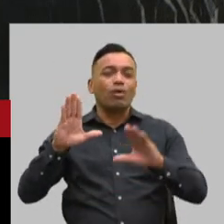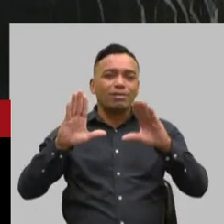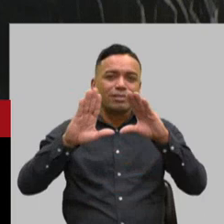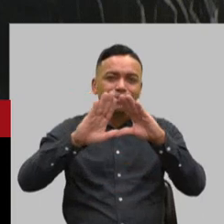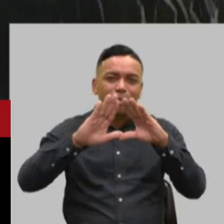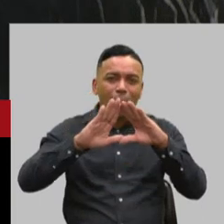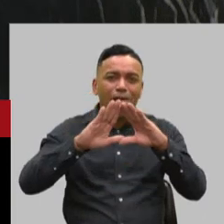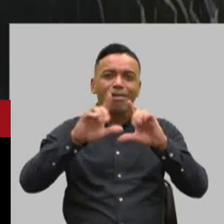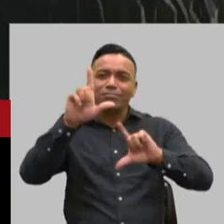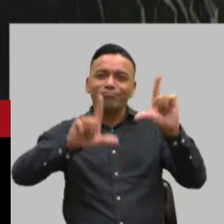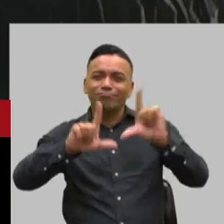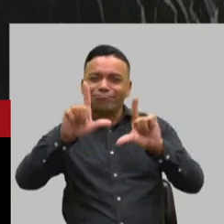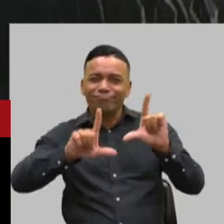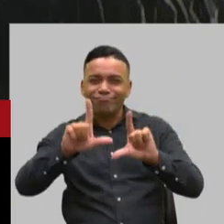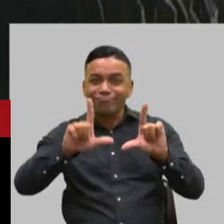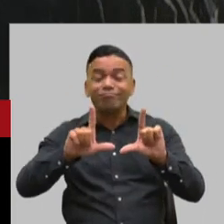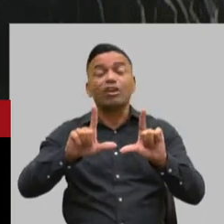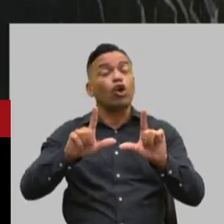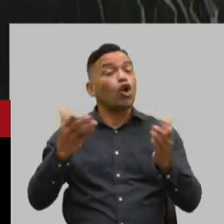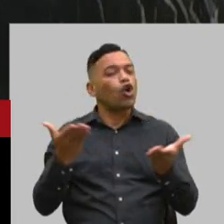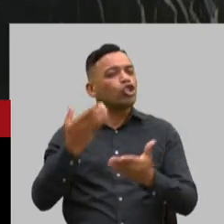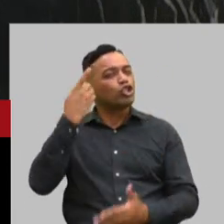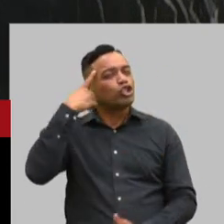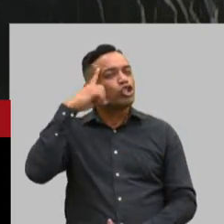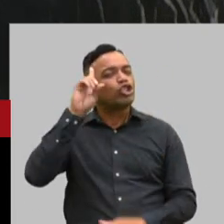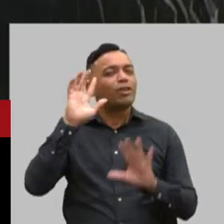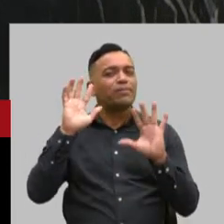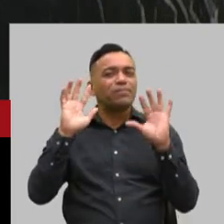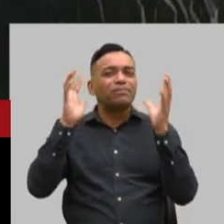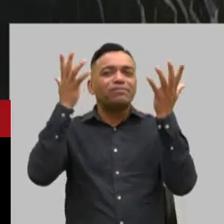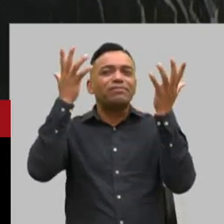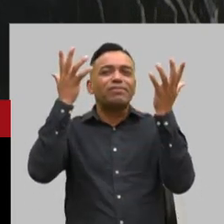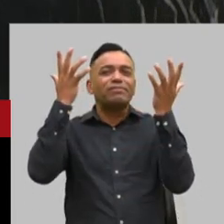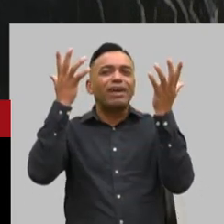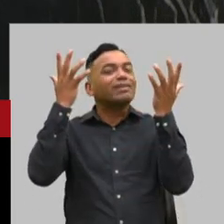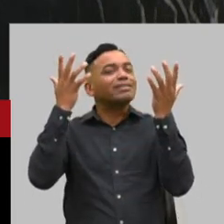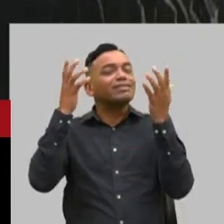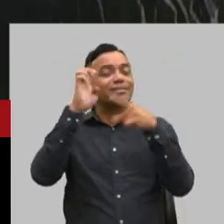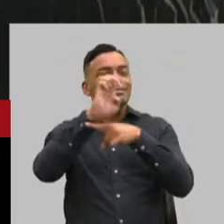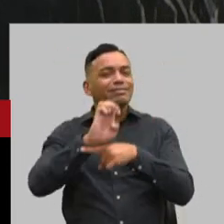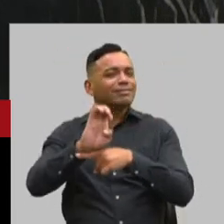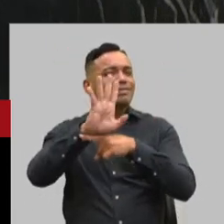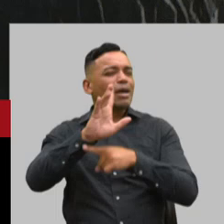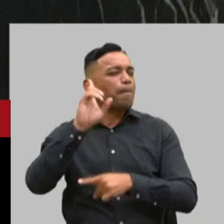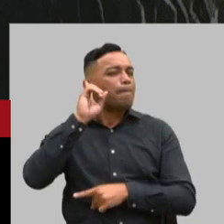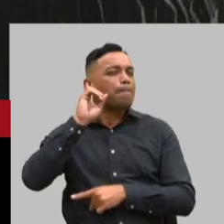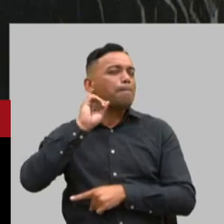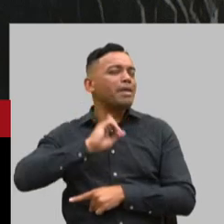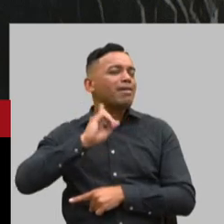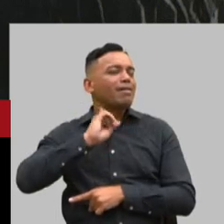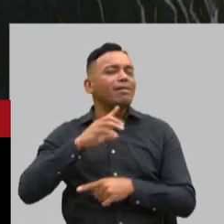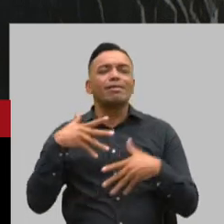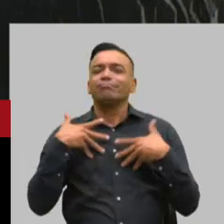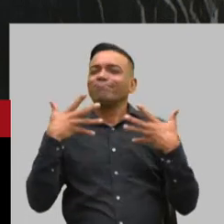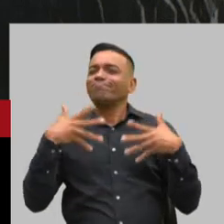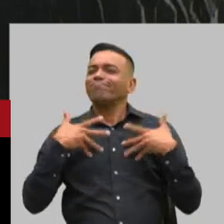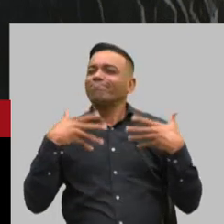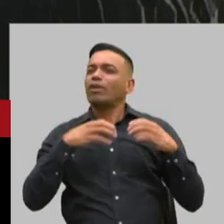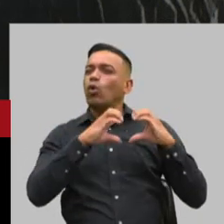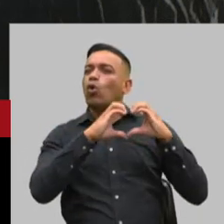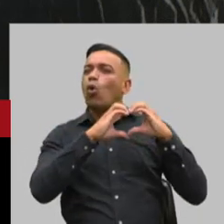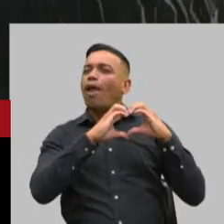nossos mandatos. Hoje é um dia de festa, Minas Gerais está com um coração cheio de alegria. E eu quero